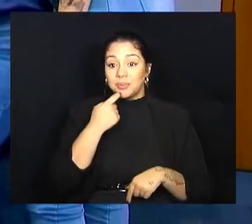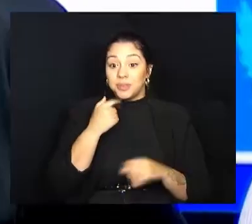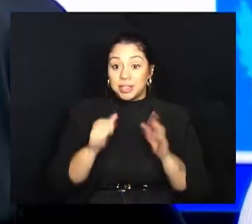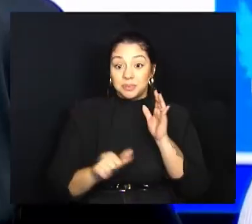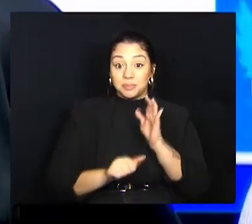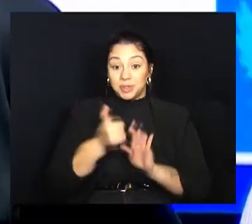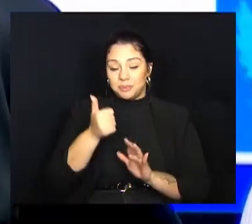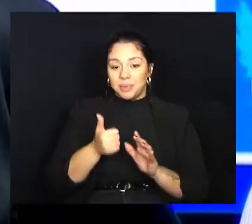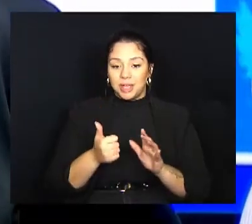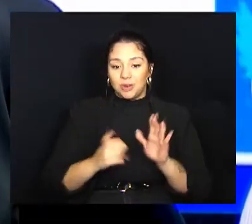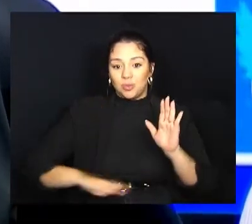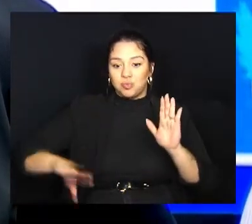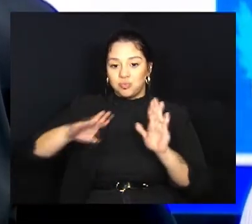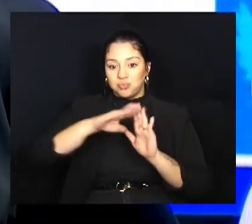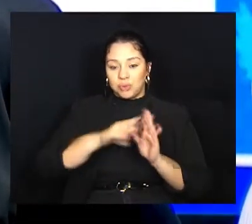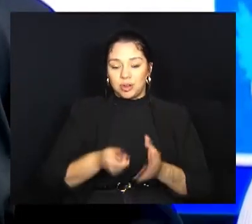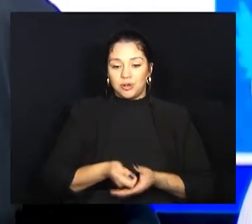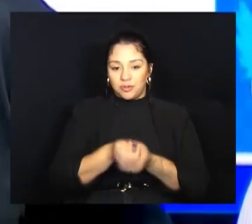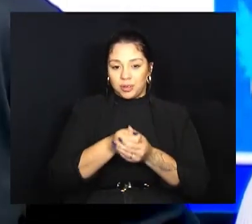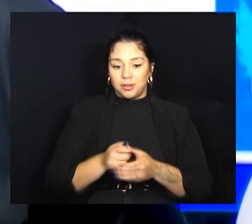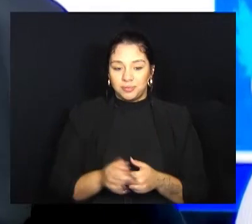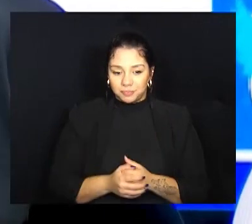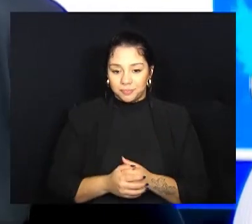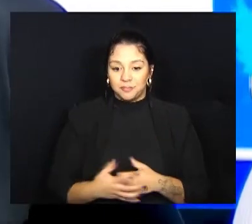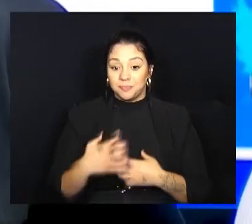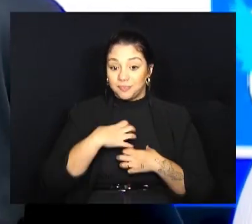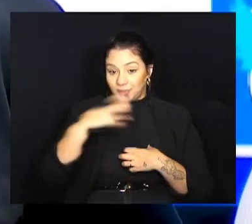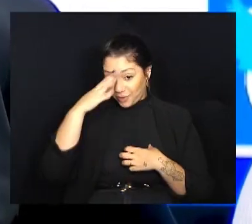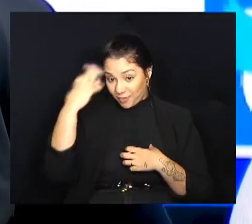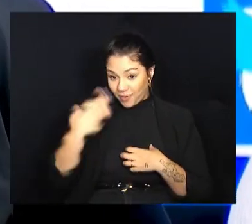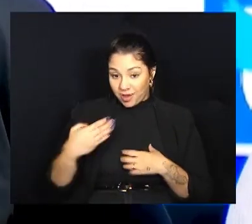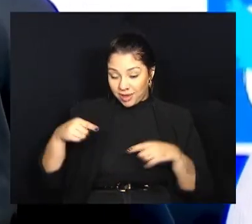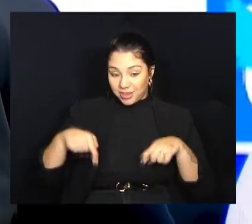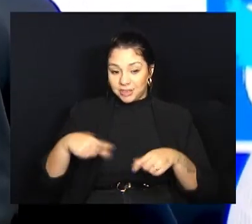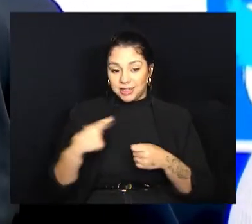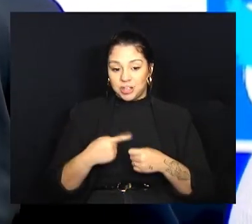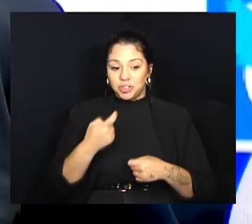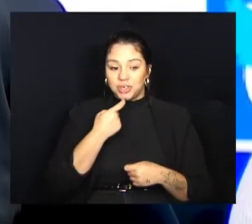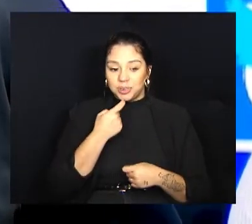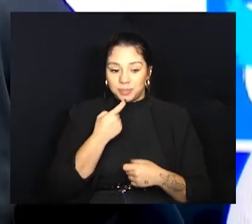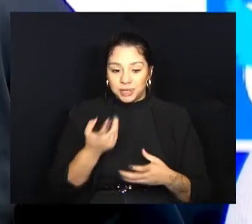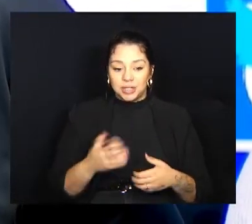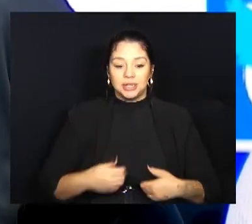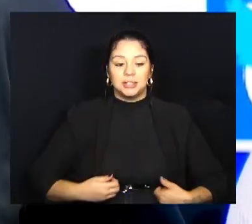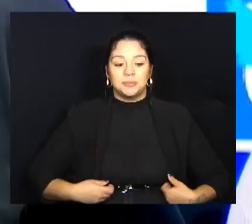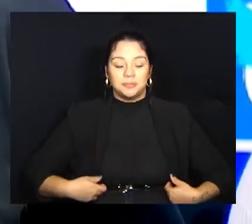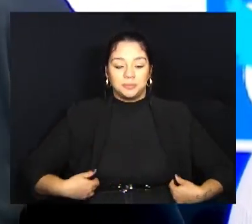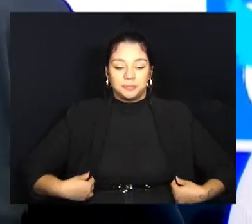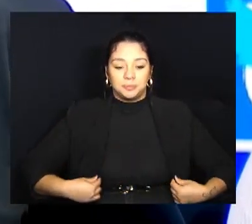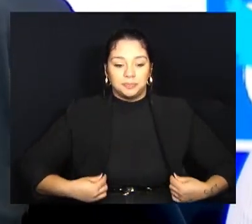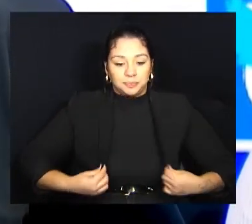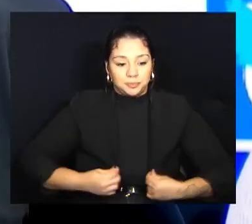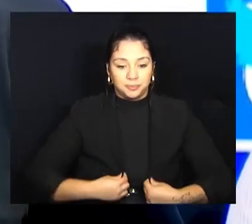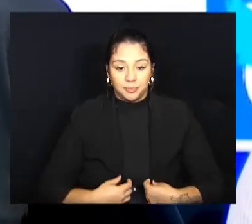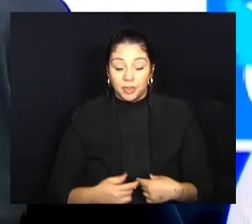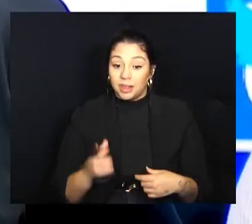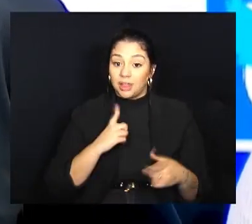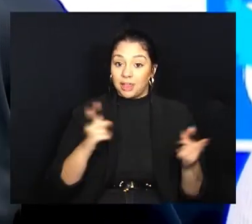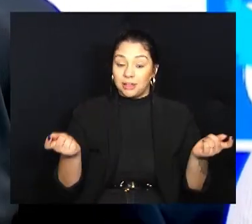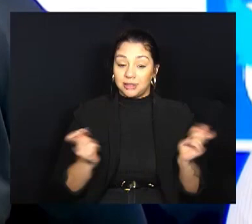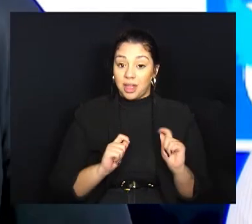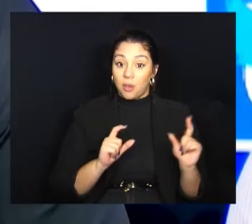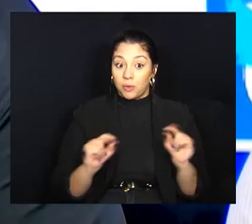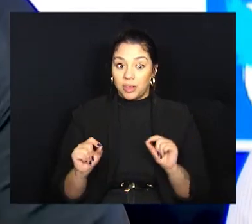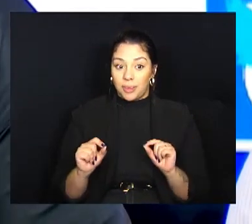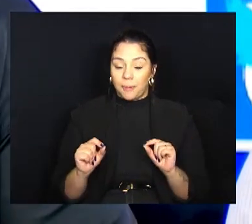no vôlei. É uma honra estar aqui na cidade de Campinas, uma cidade com uma possibilidade enorme